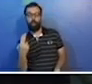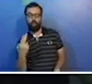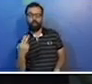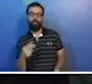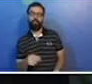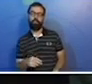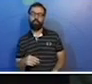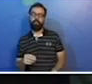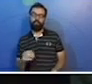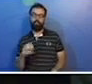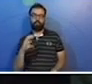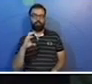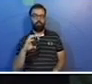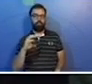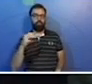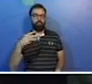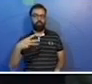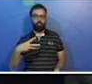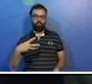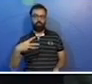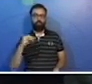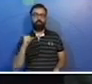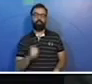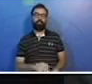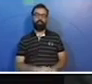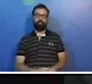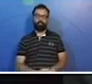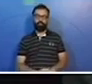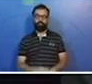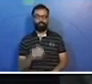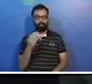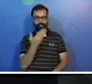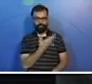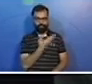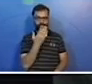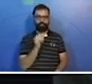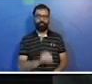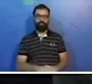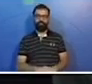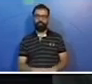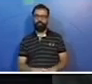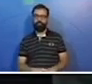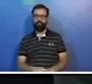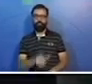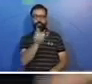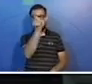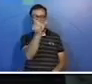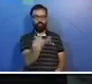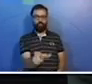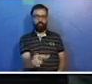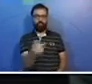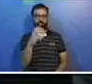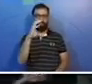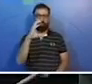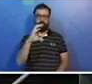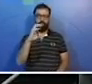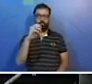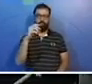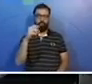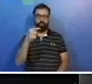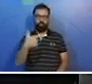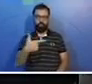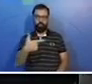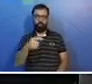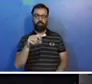na coluna do consumidor terciário. Olha o gavião aqui novamente e aqui. Então, o gavião ocupa